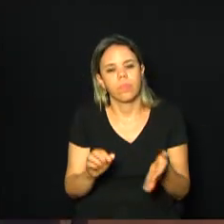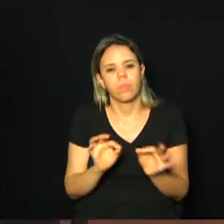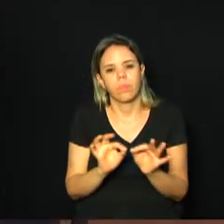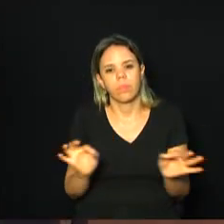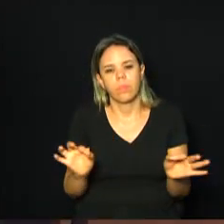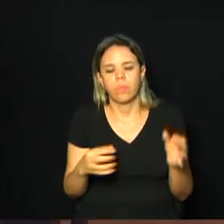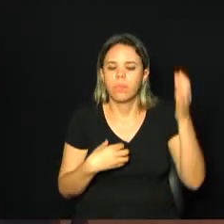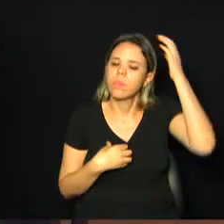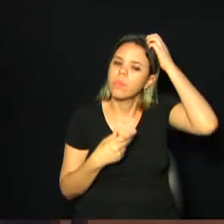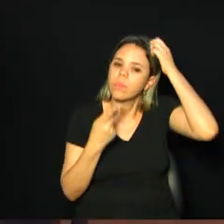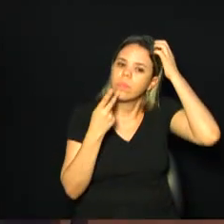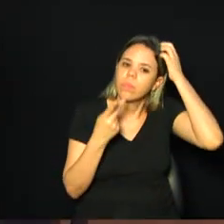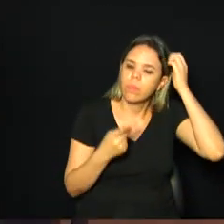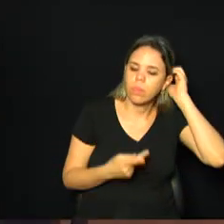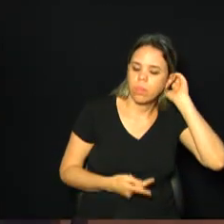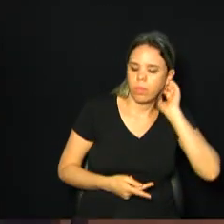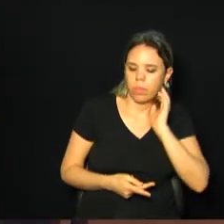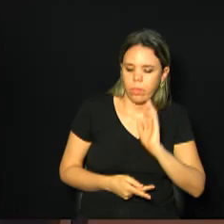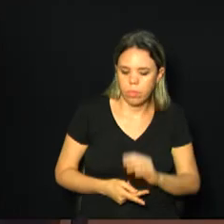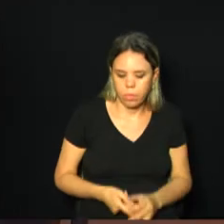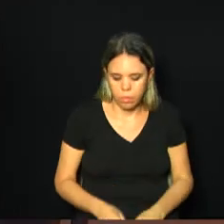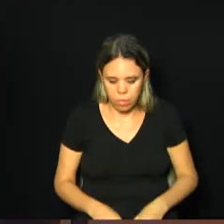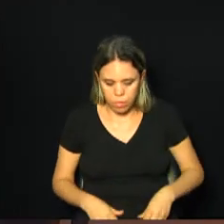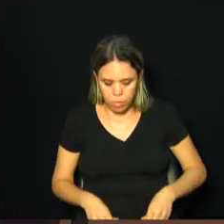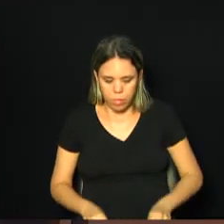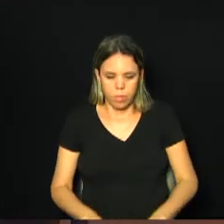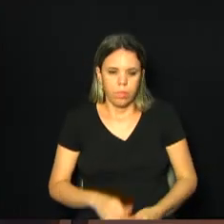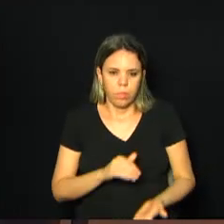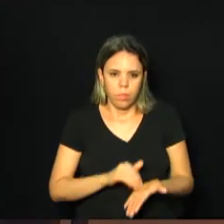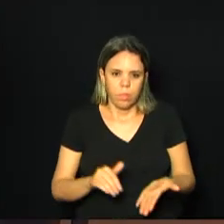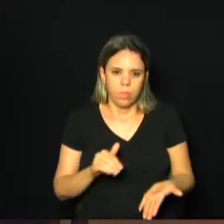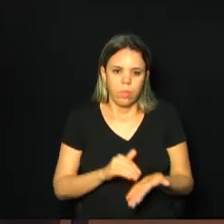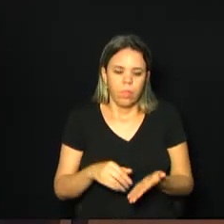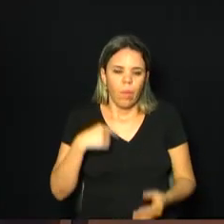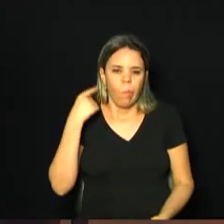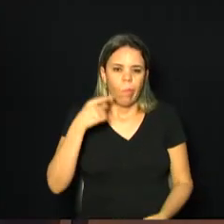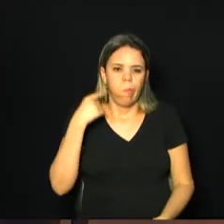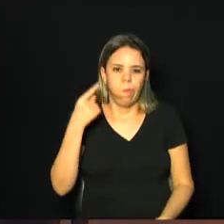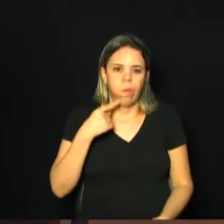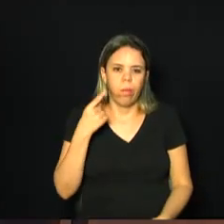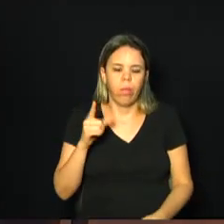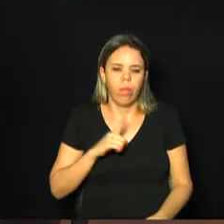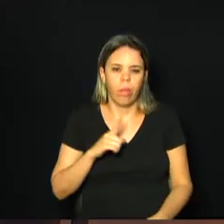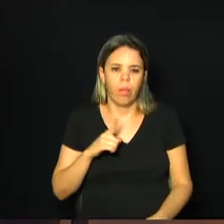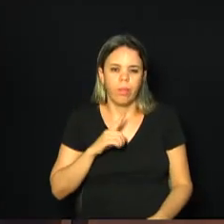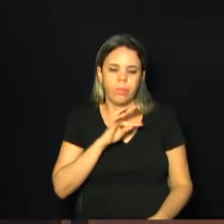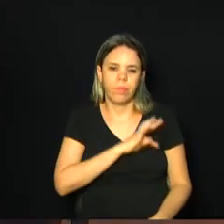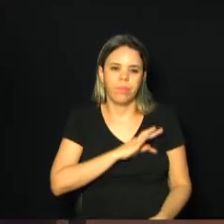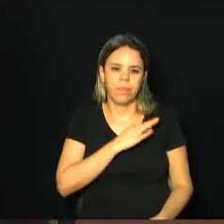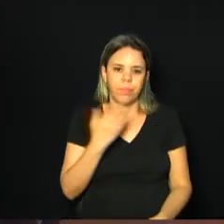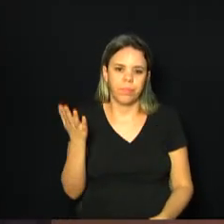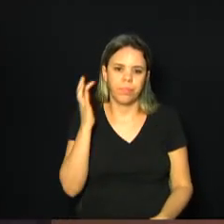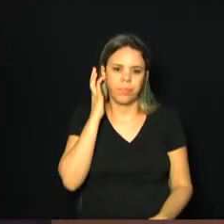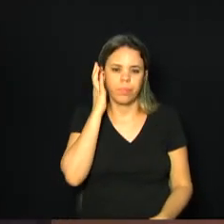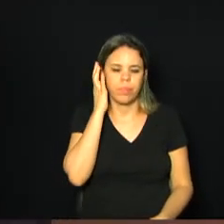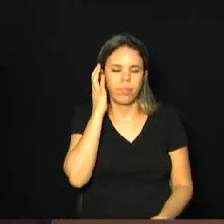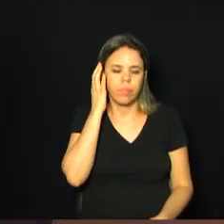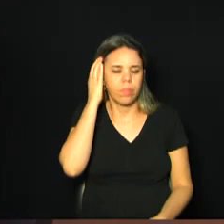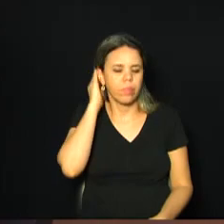Maneira de dizer. O escritório hoje de advocacia vai ter que ter um técnico da informação lá